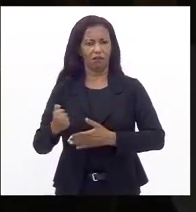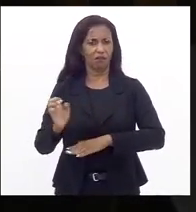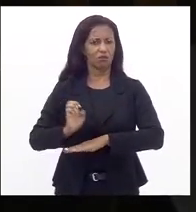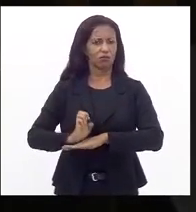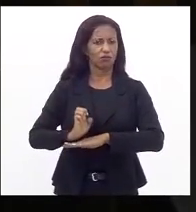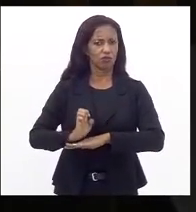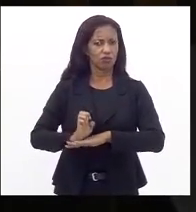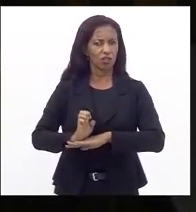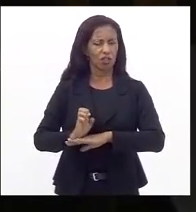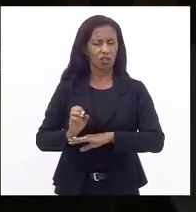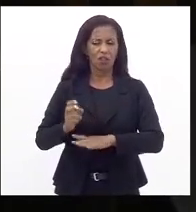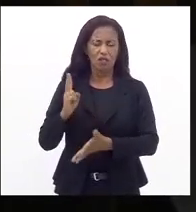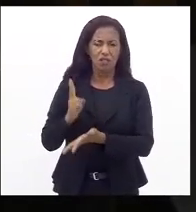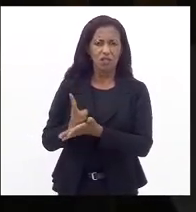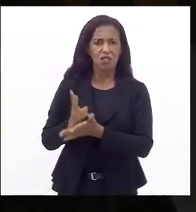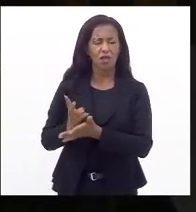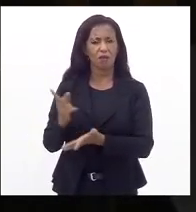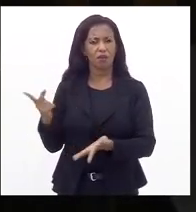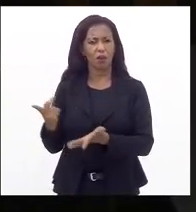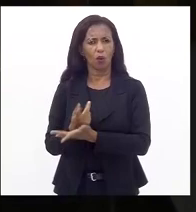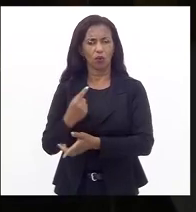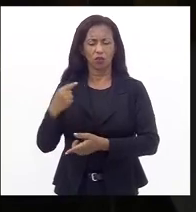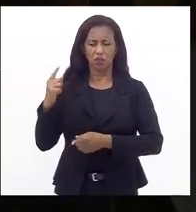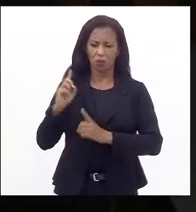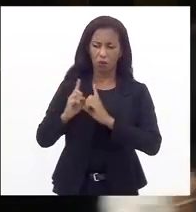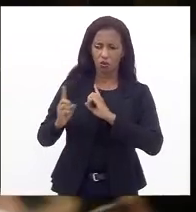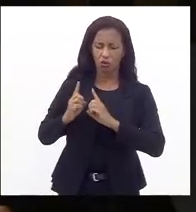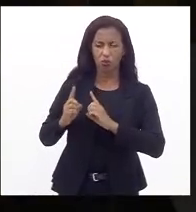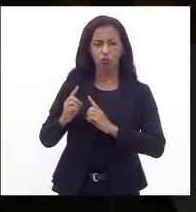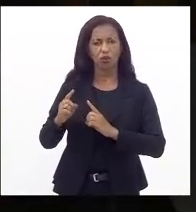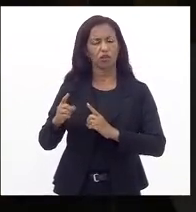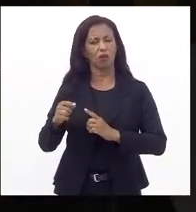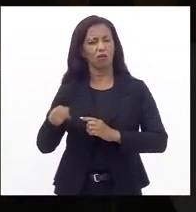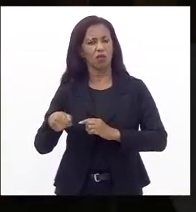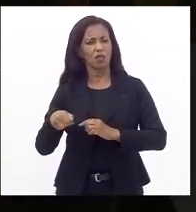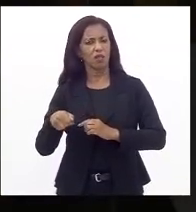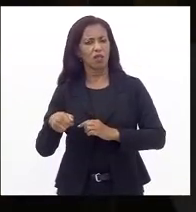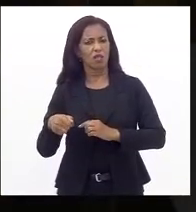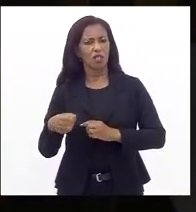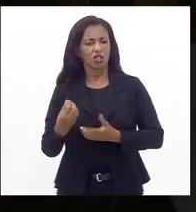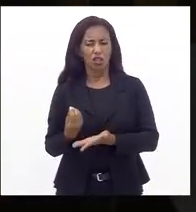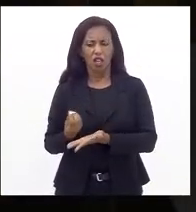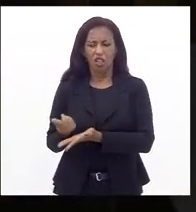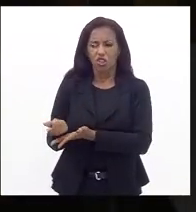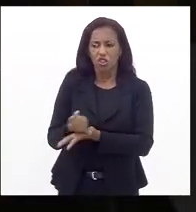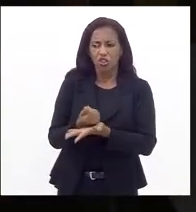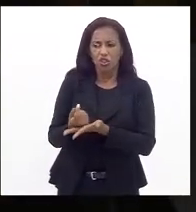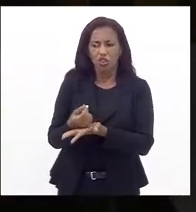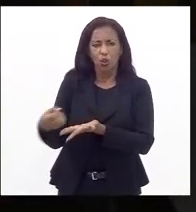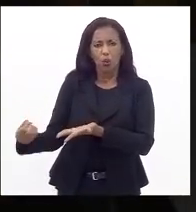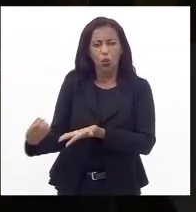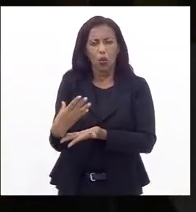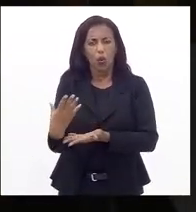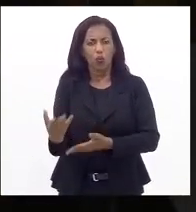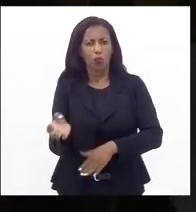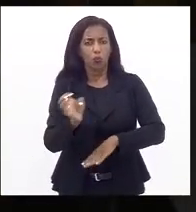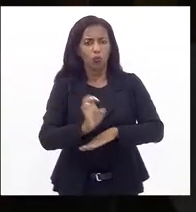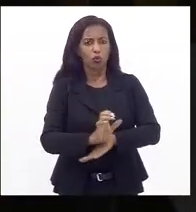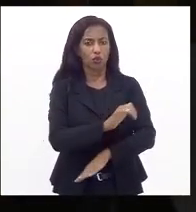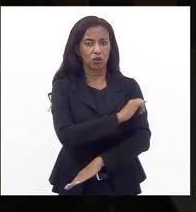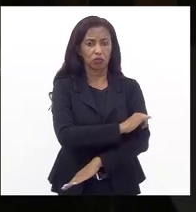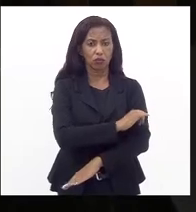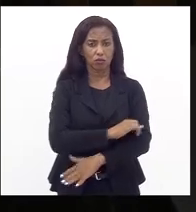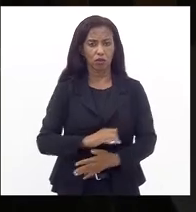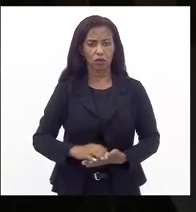Janeiro toda vez que foi discutido nessa casa uma forma de trazer dinheiro novo para o Estado do Rio de